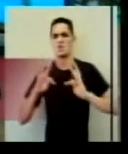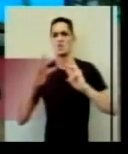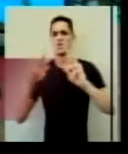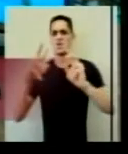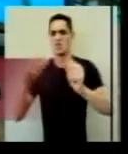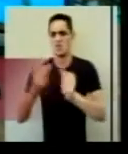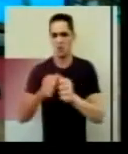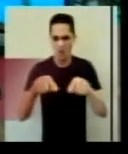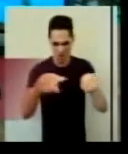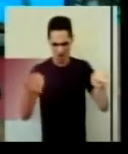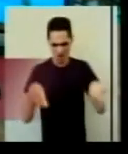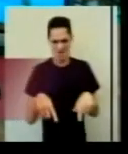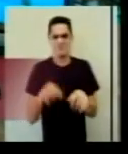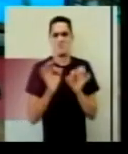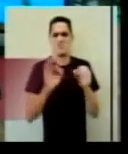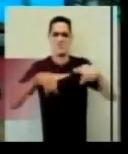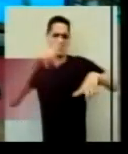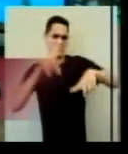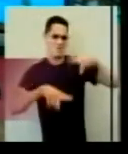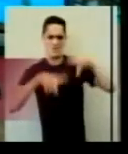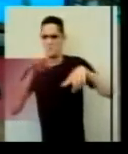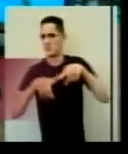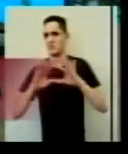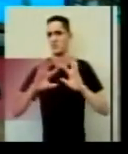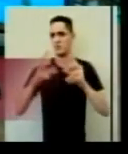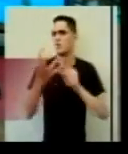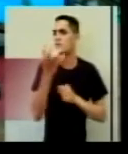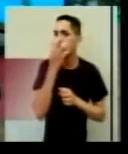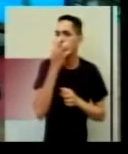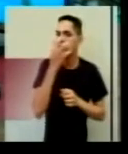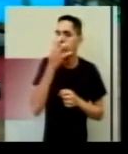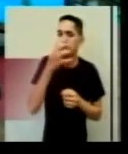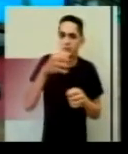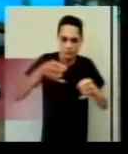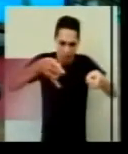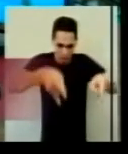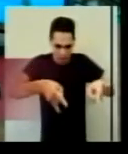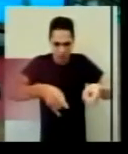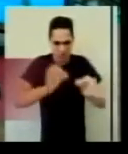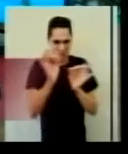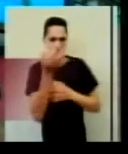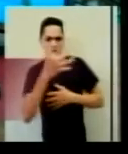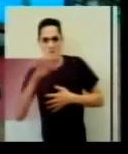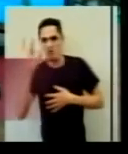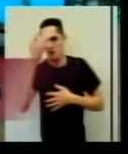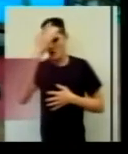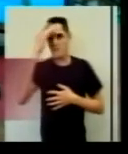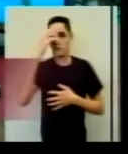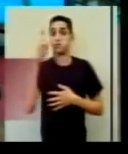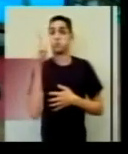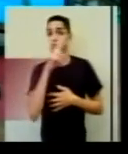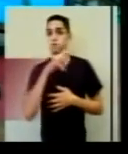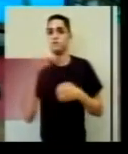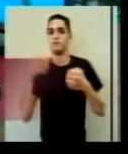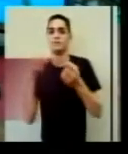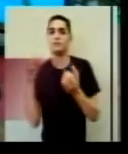de emergência, que tem todos os recursos, desfibriladores, monitores, bombas de infusão,